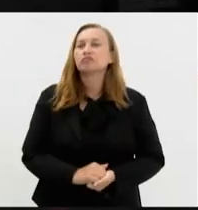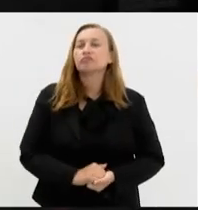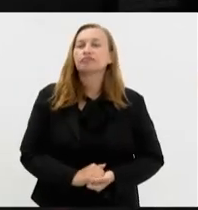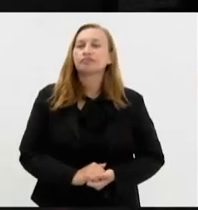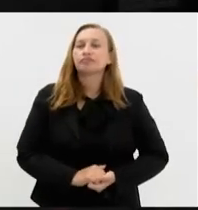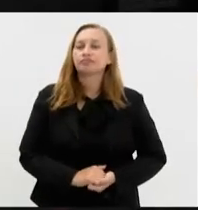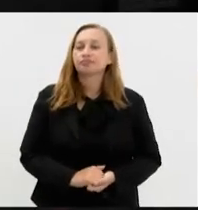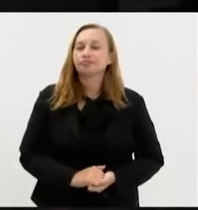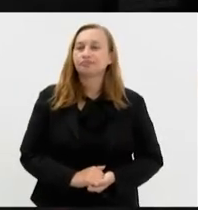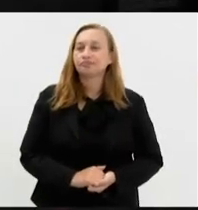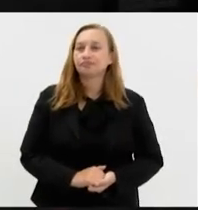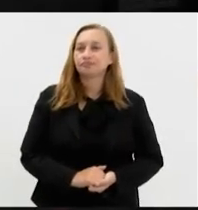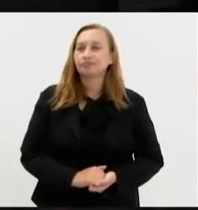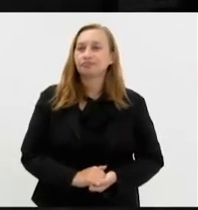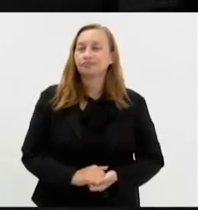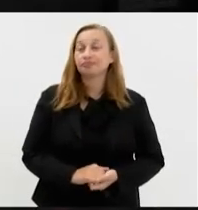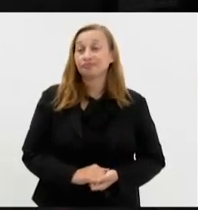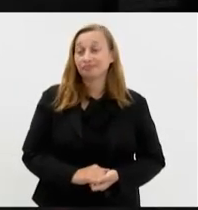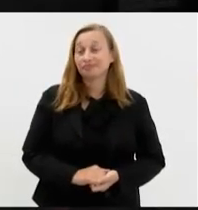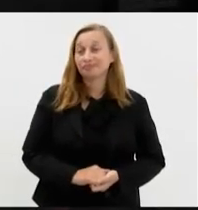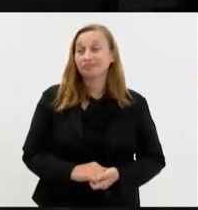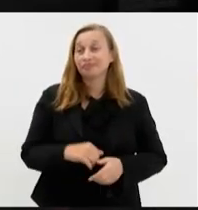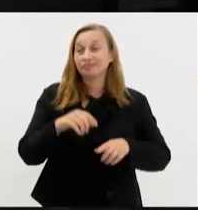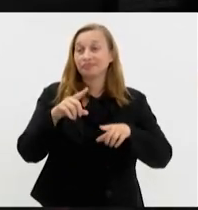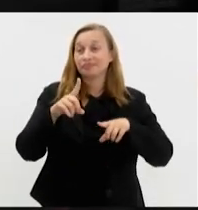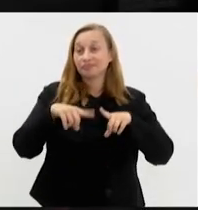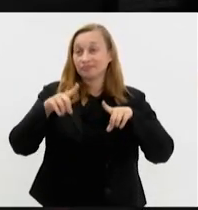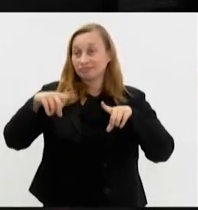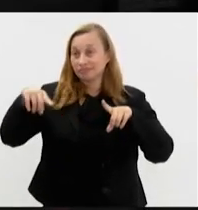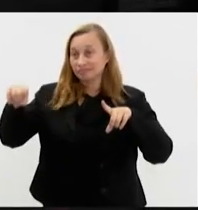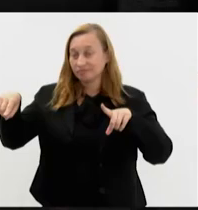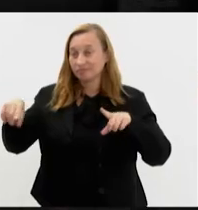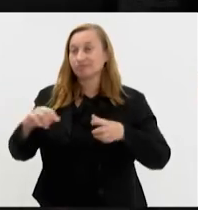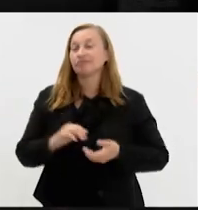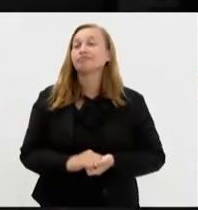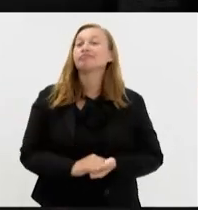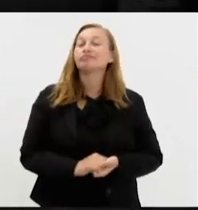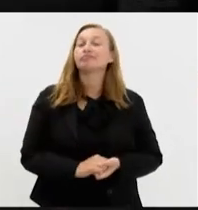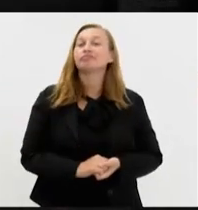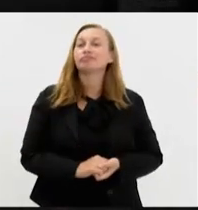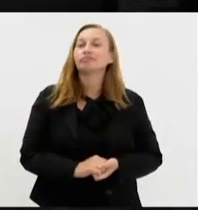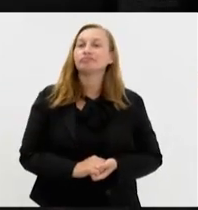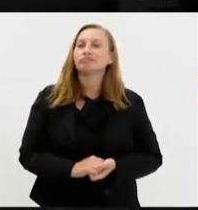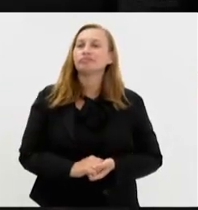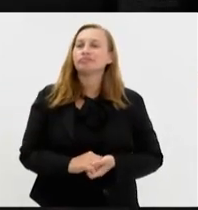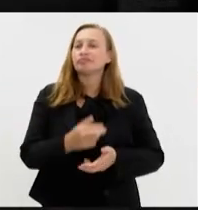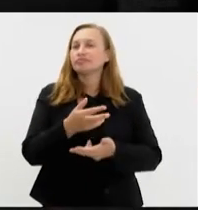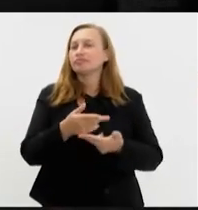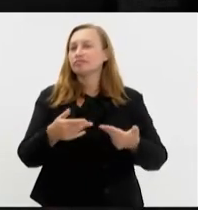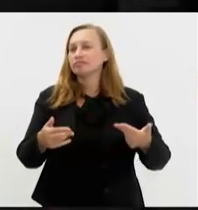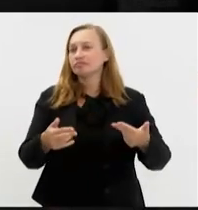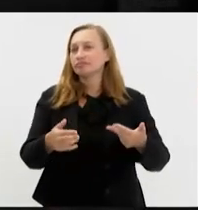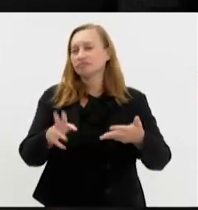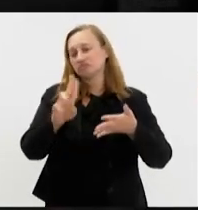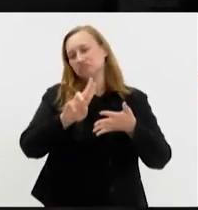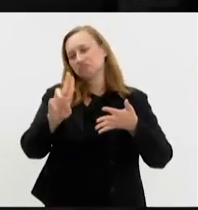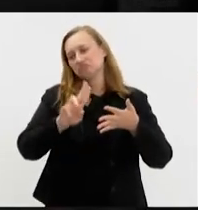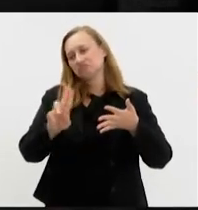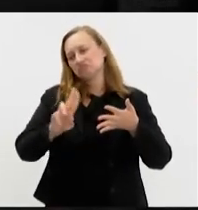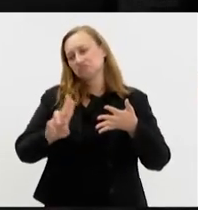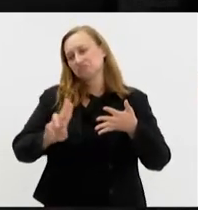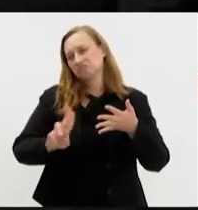eh variações 9 a foi revogado Então ela criou o nono B 9 c non d e assim